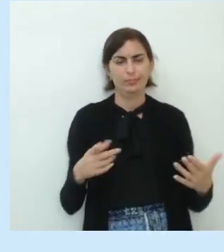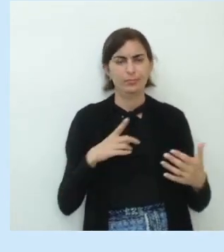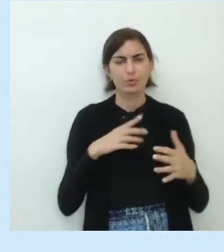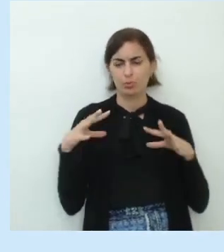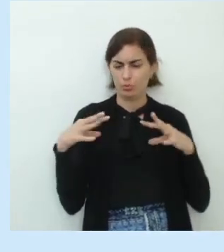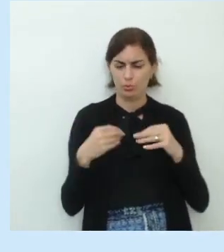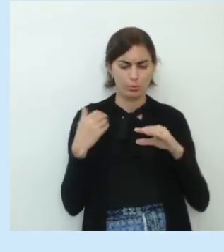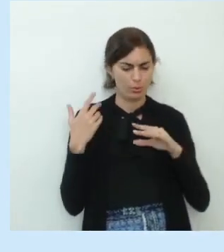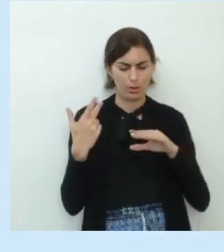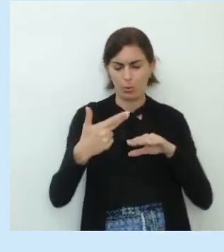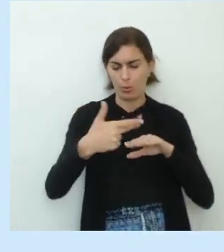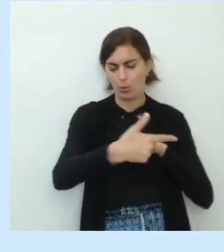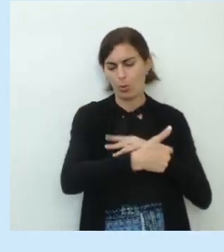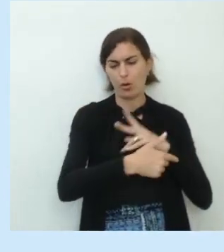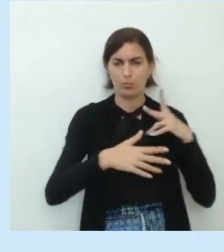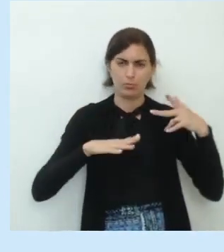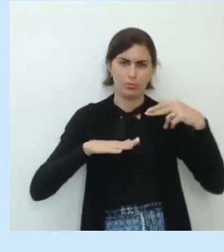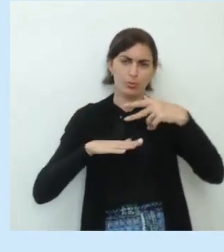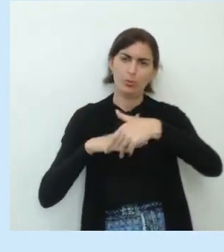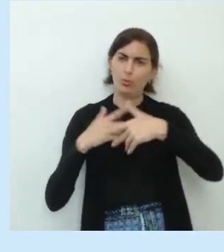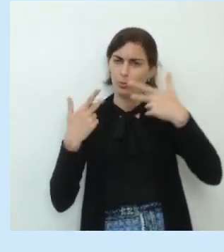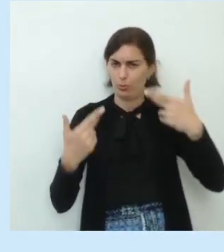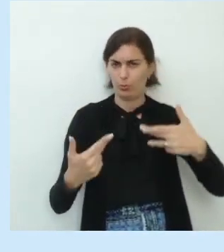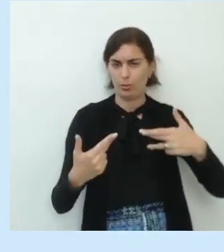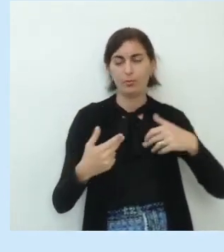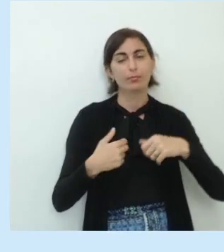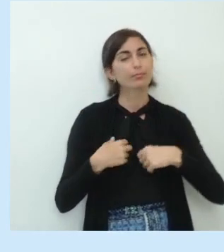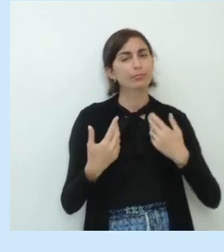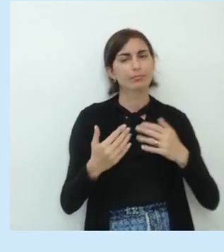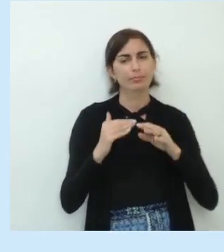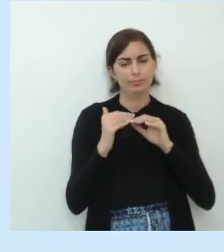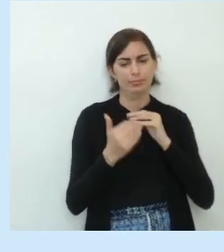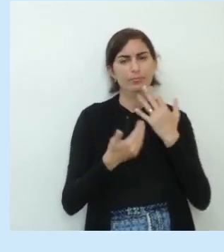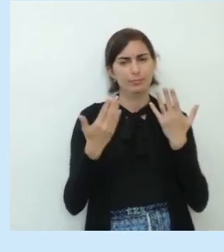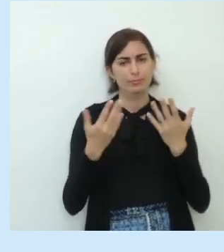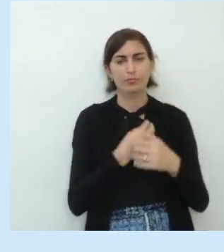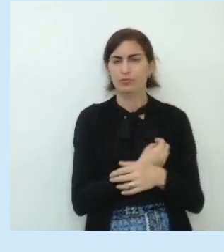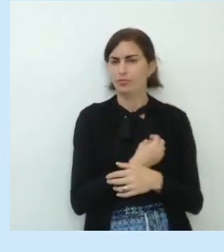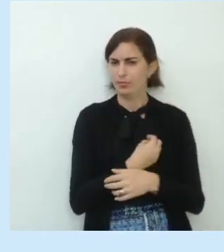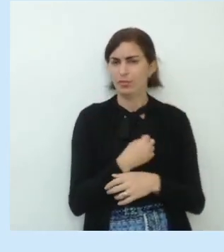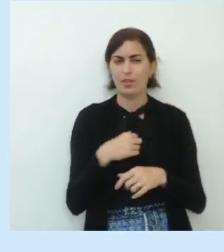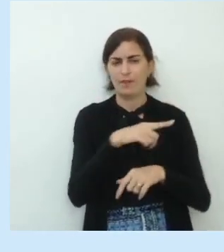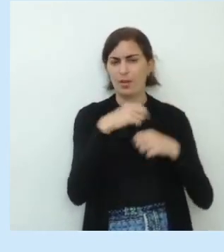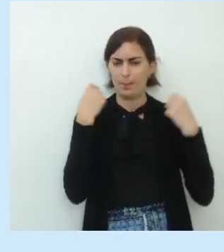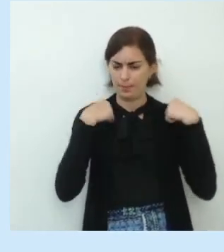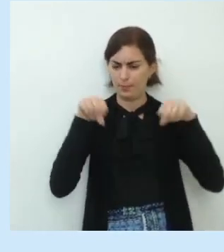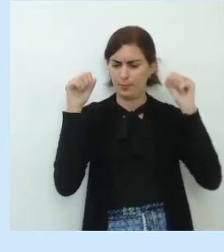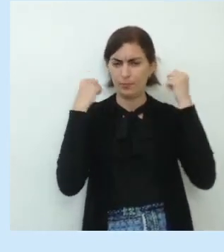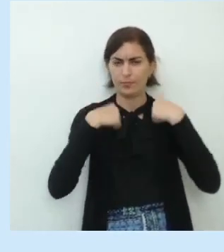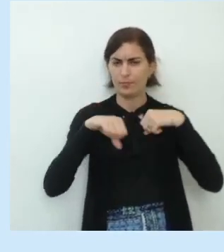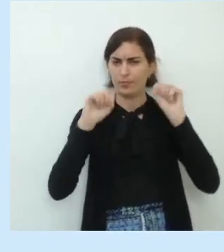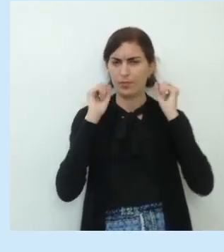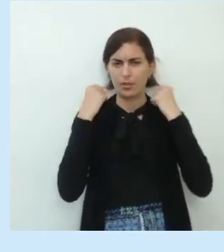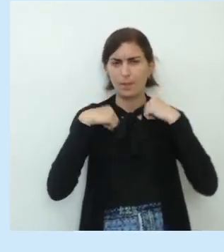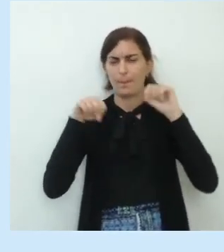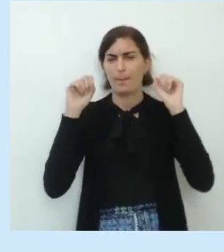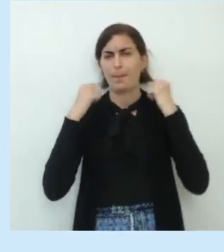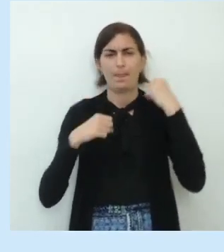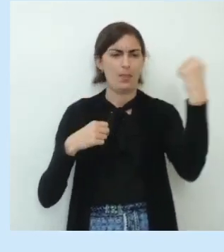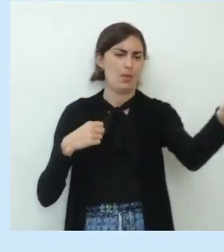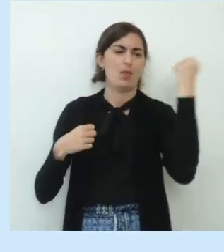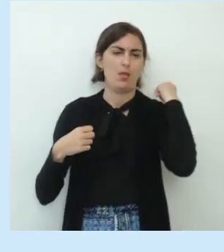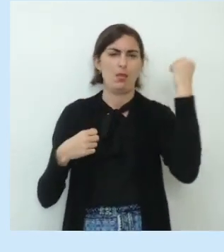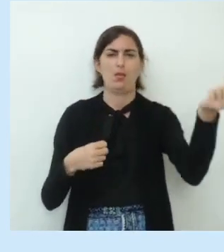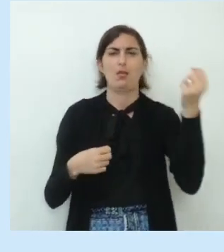ficar tudo bem certinho. Então, a simetria está na nossa vida. Vai para a academia malhar? Você vai malhar um